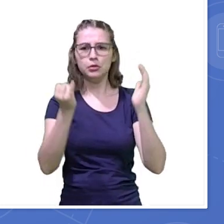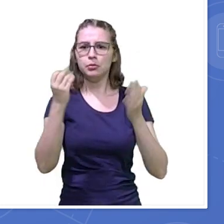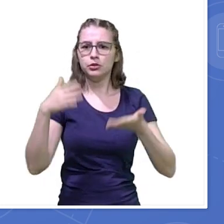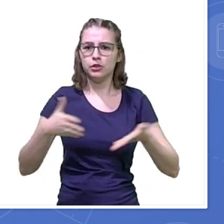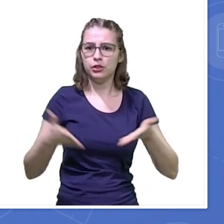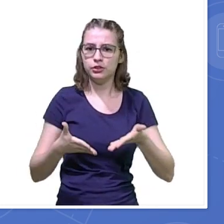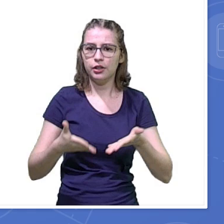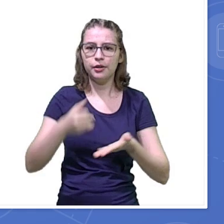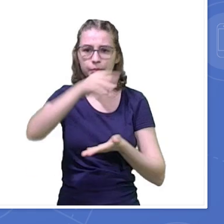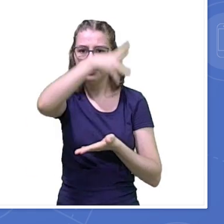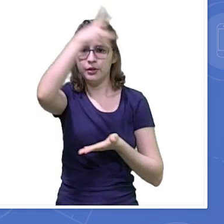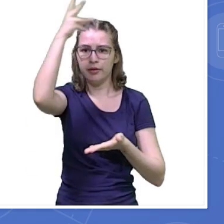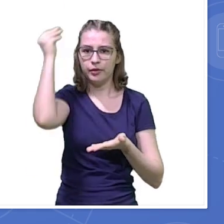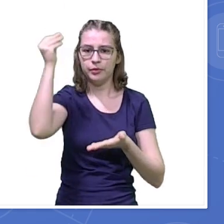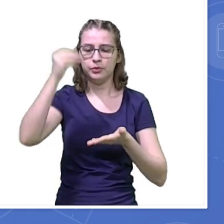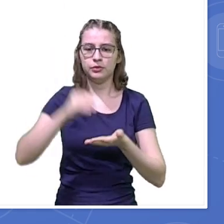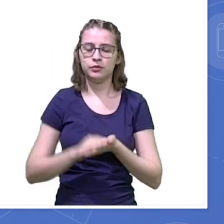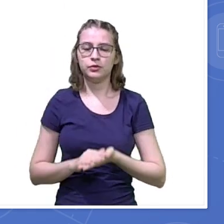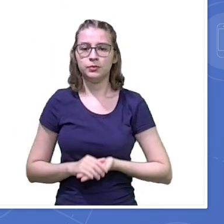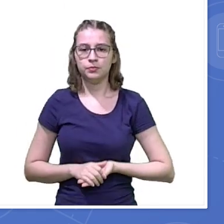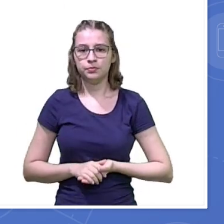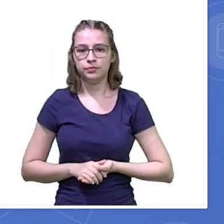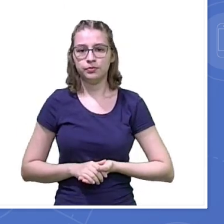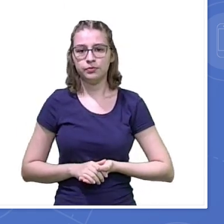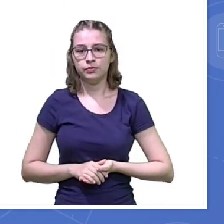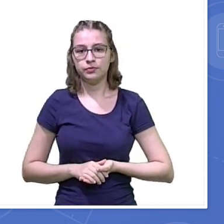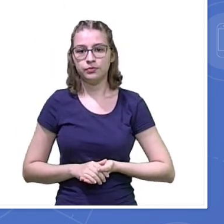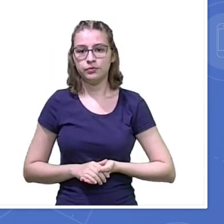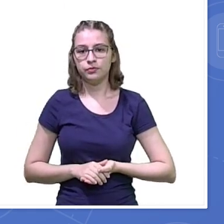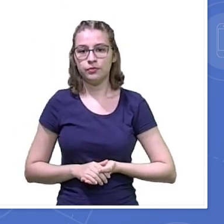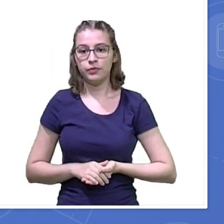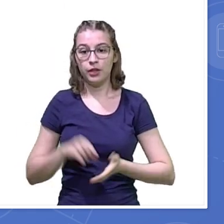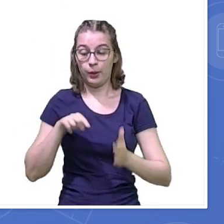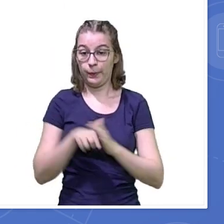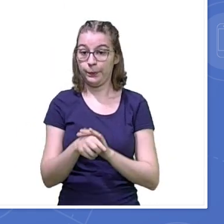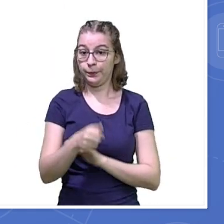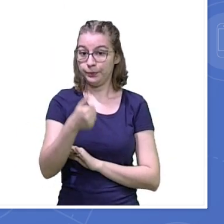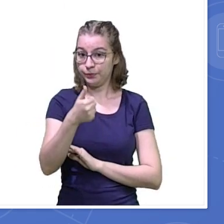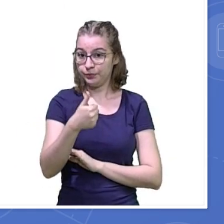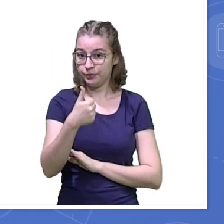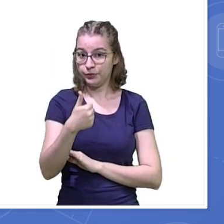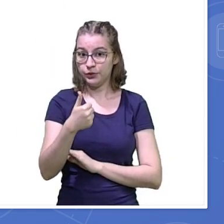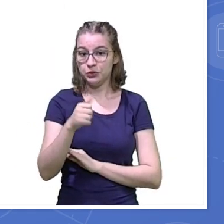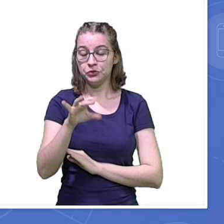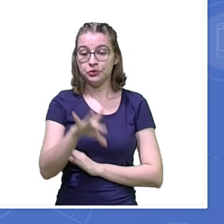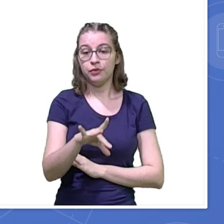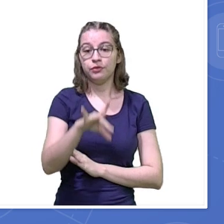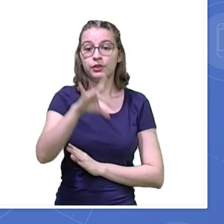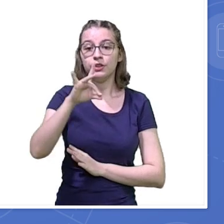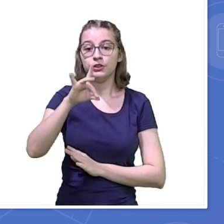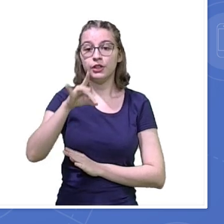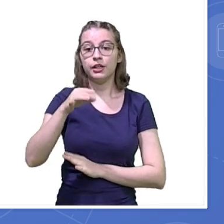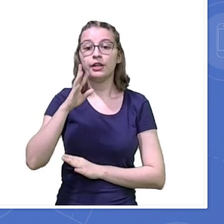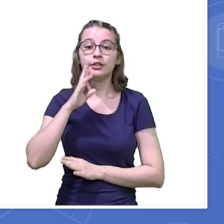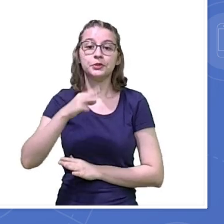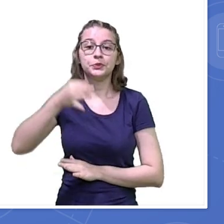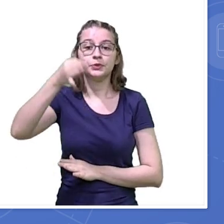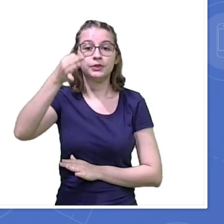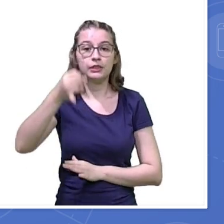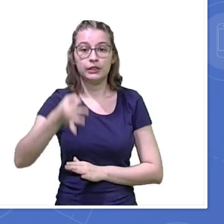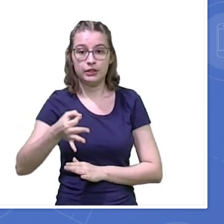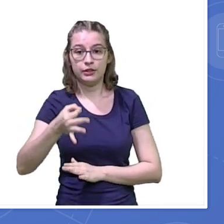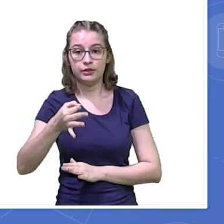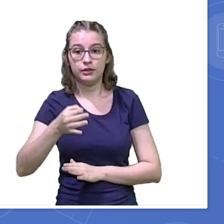nossa região em alguns sentidos, né? A primeira questão era exatamente para você marcar a alternativa correta relacionada